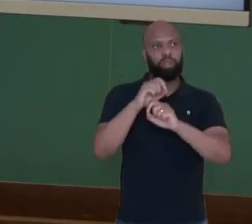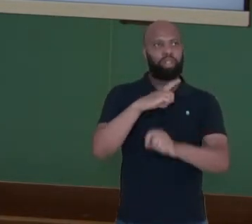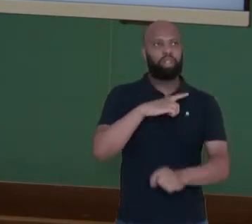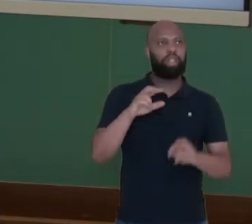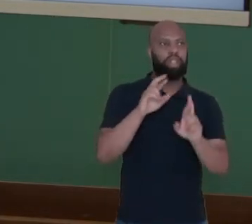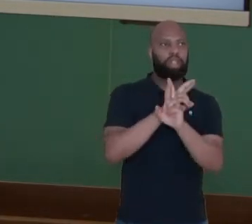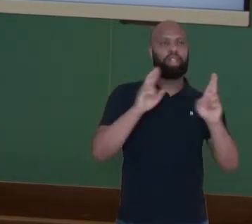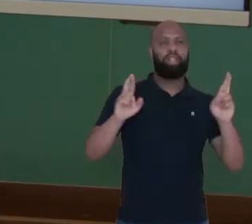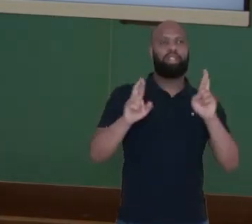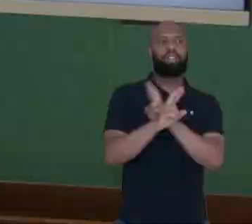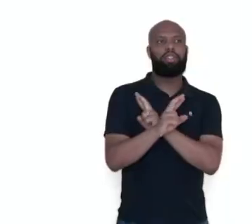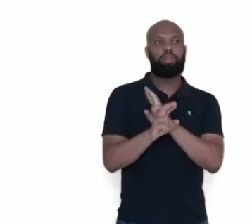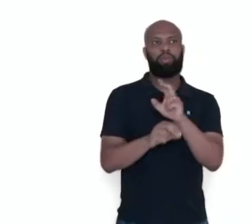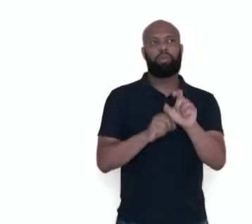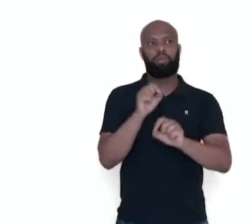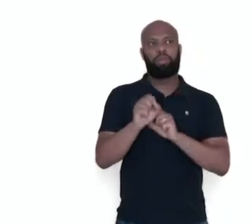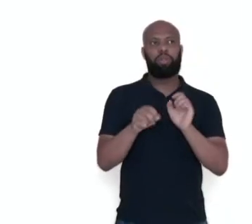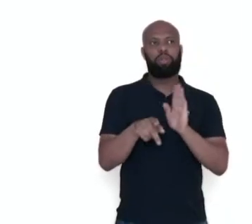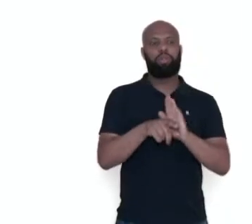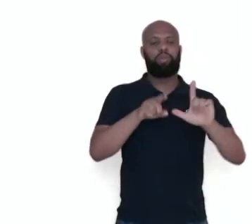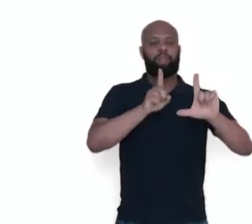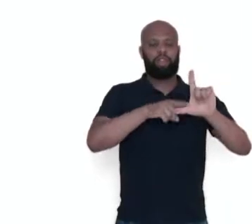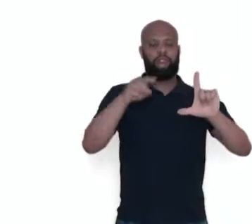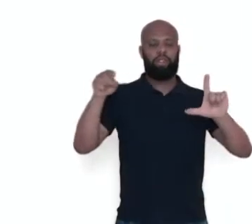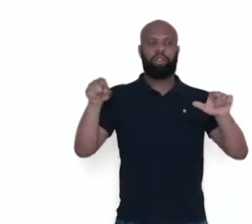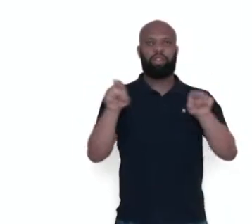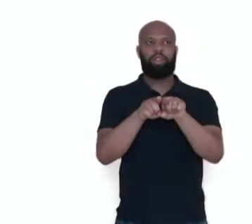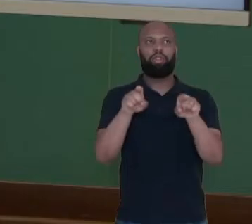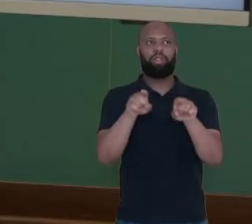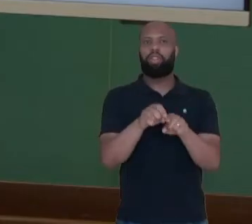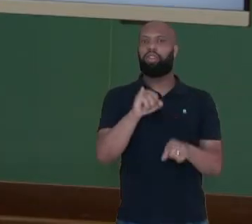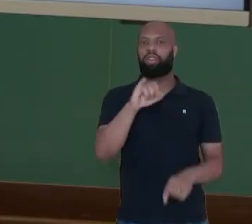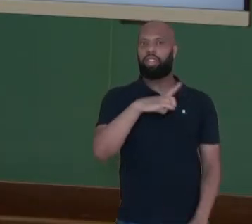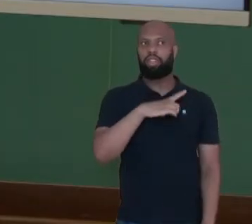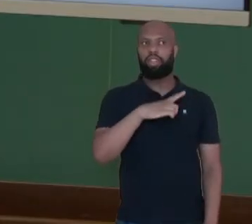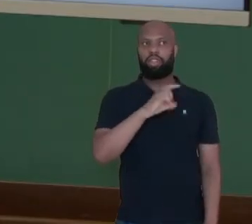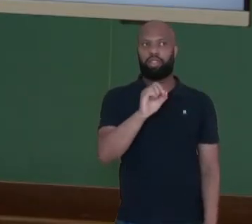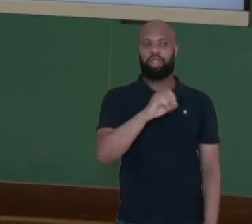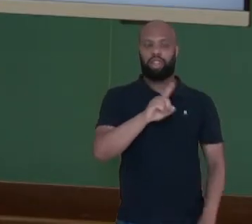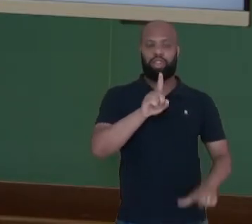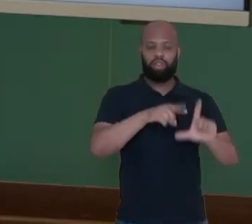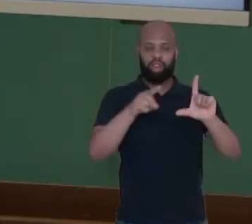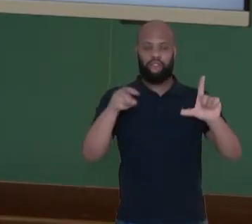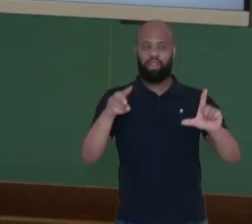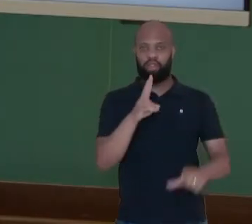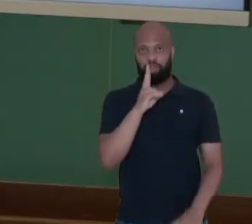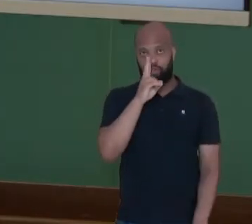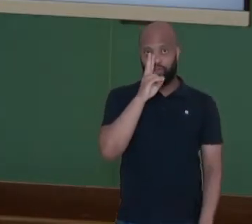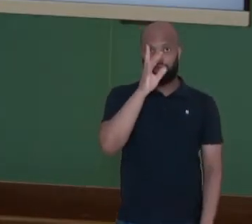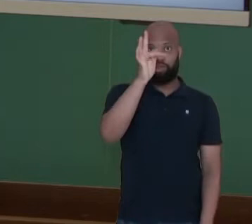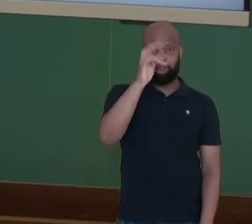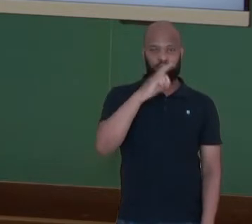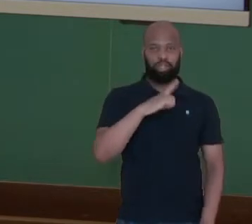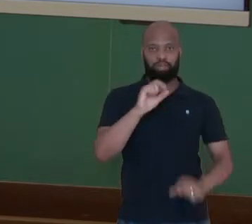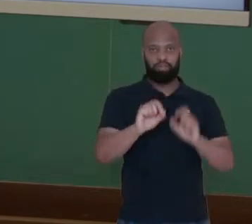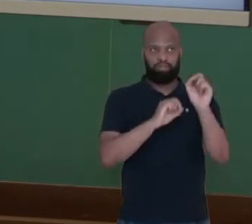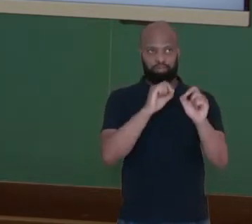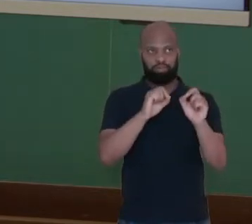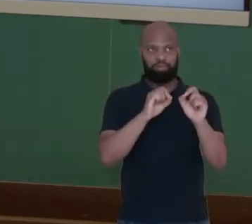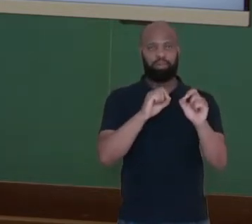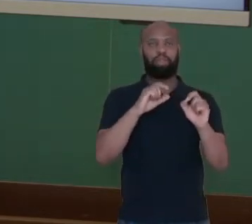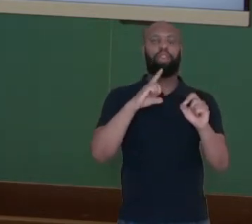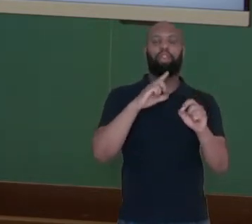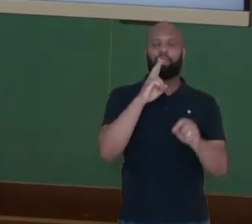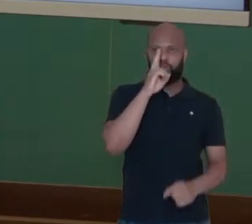relação com o gráfico, Então você tem ali, se tiver um gráfico força pelo tempo, força pelo deslocamento, melhor